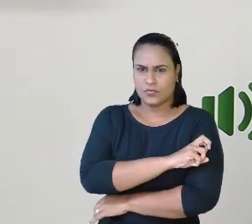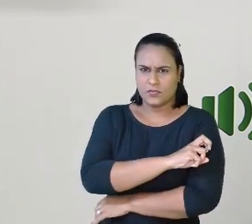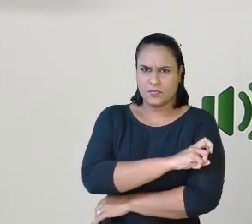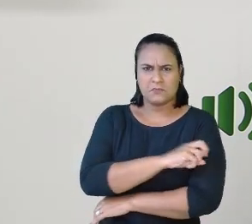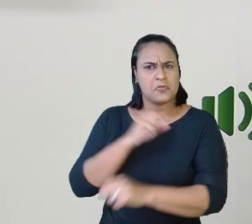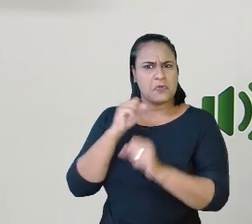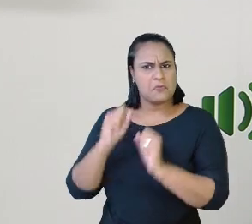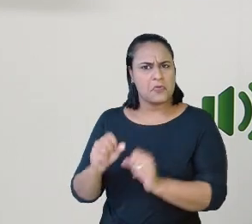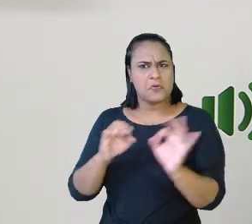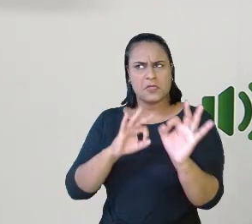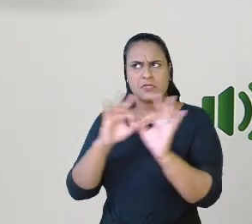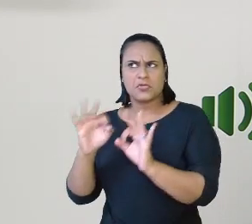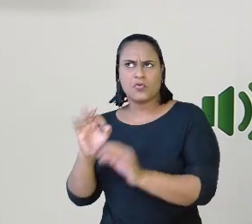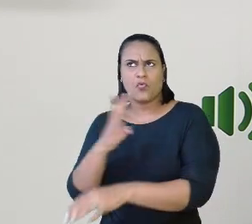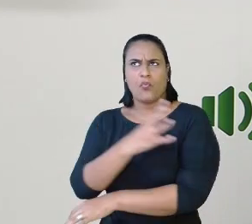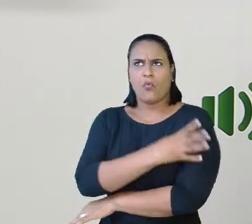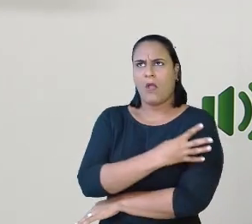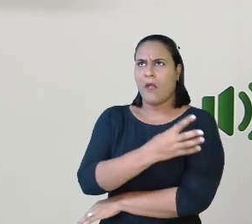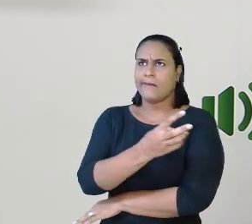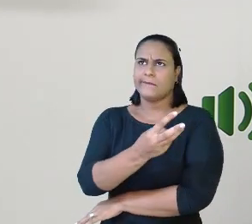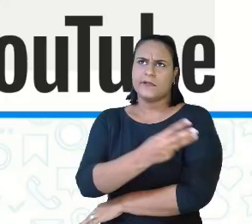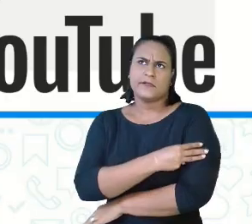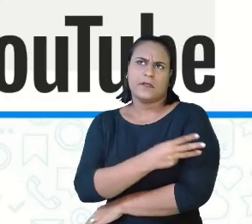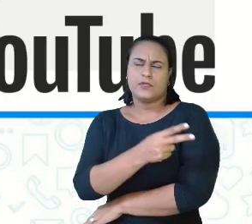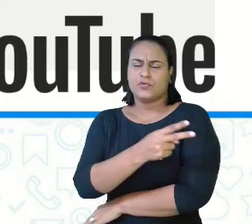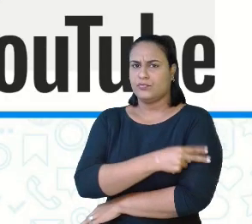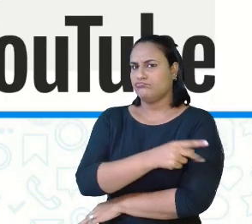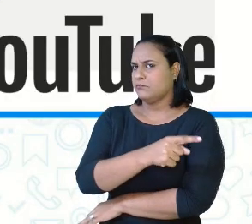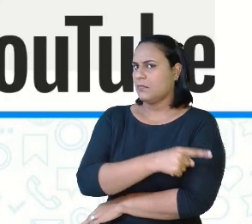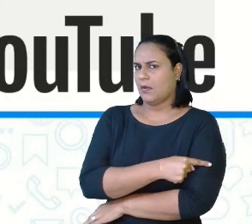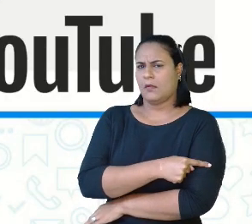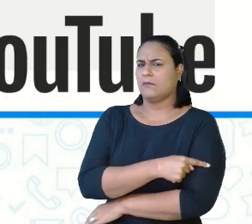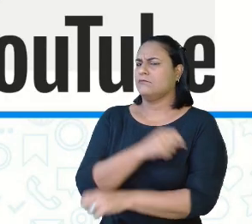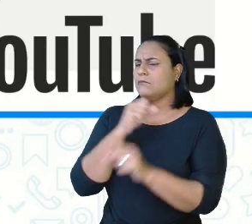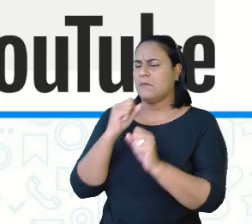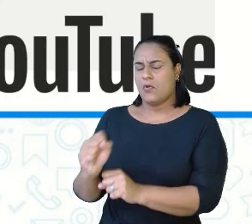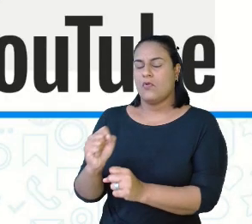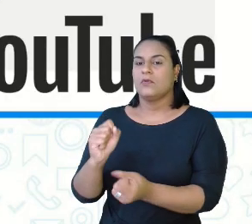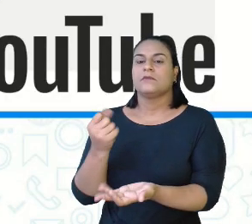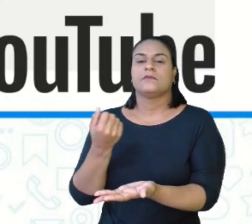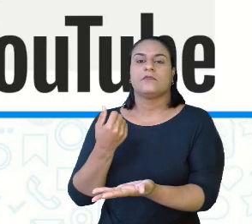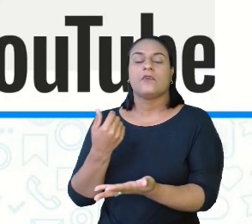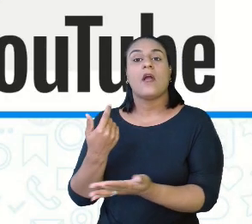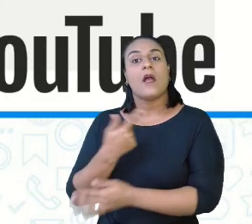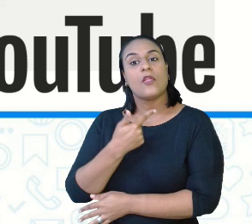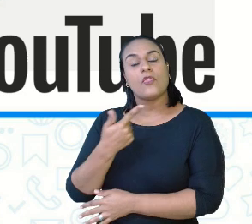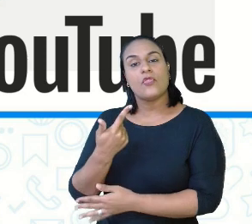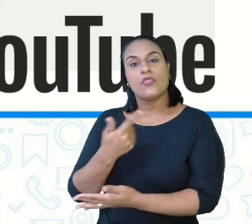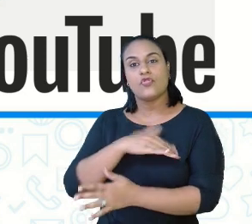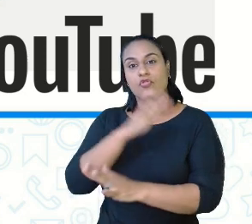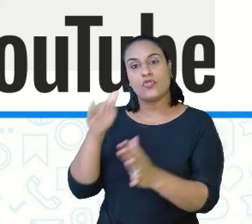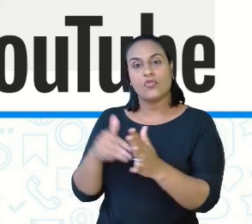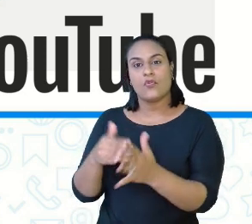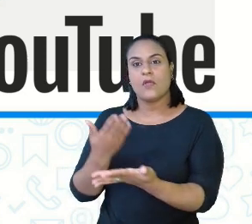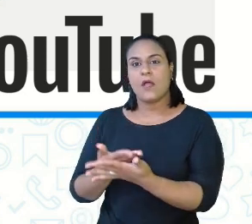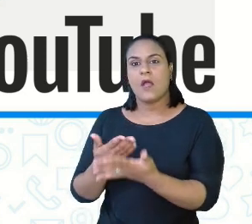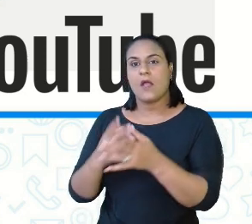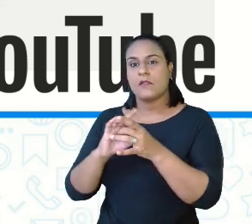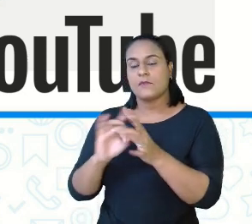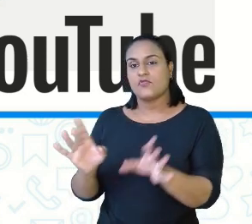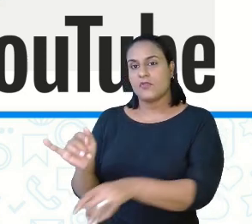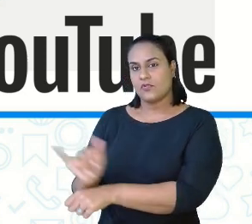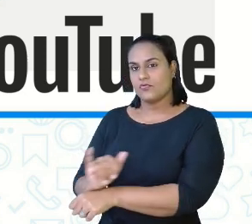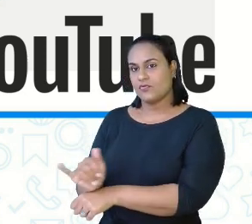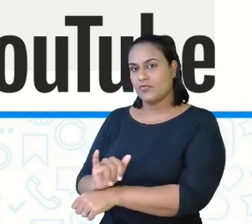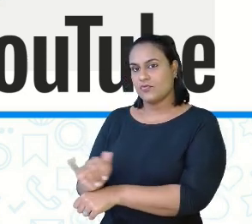pode assistir às aulas do 4º, 3º ano, 2º ano, pois é. Todas as aulas estão no canal do